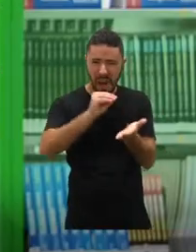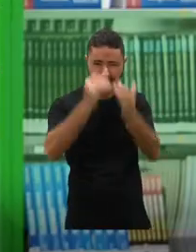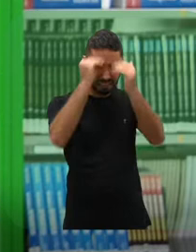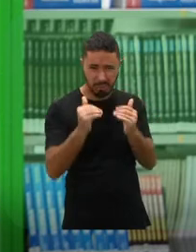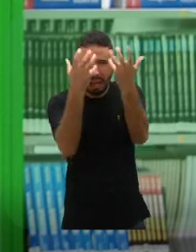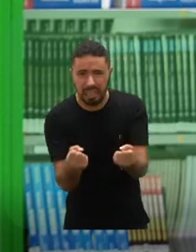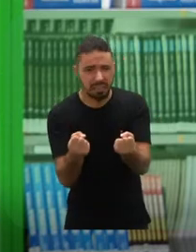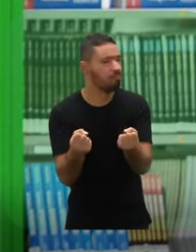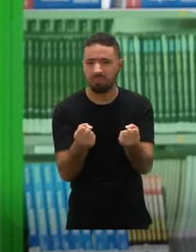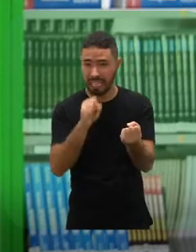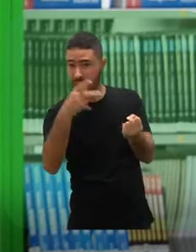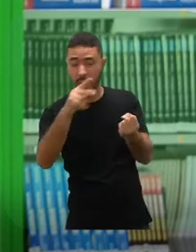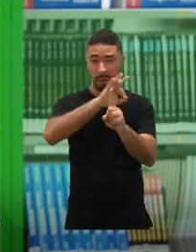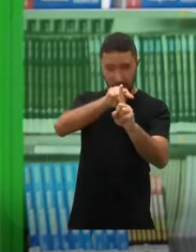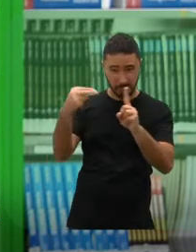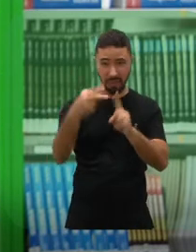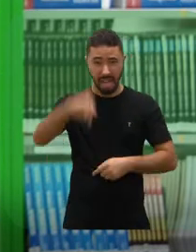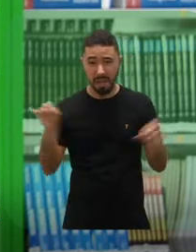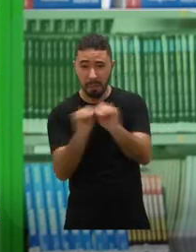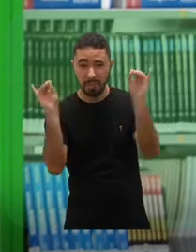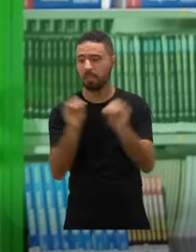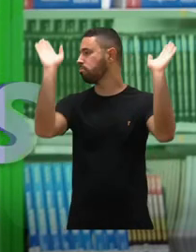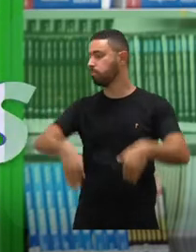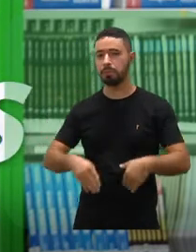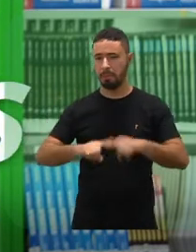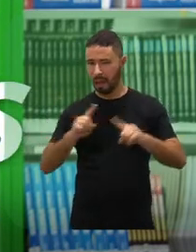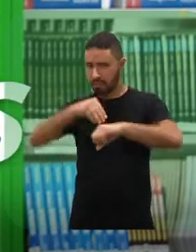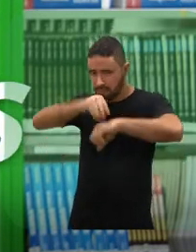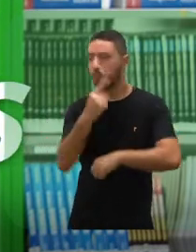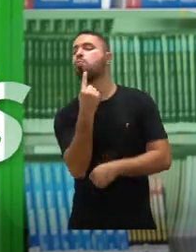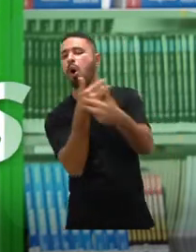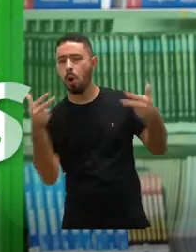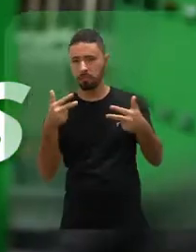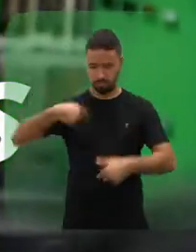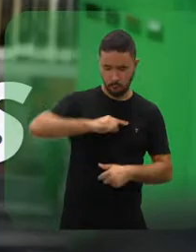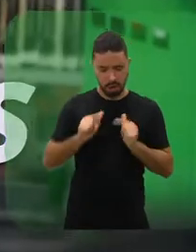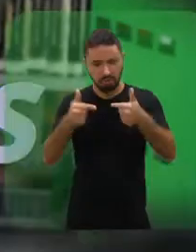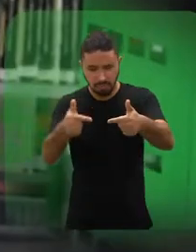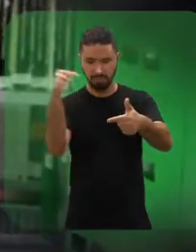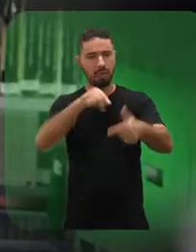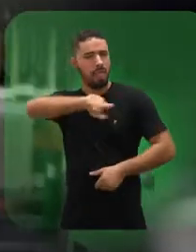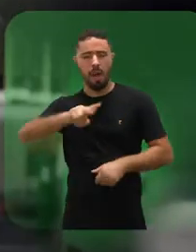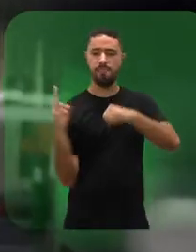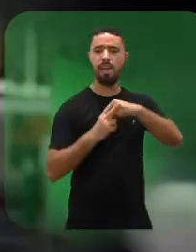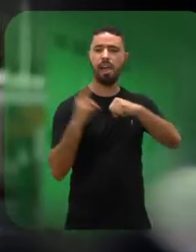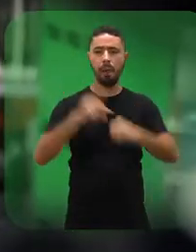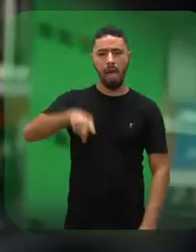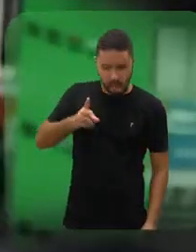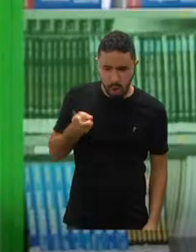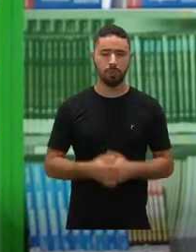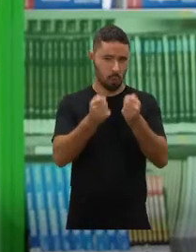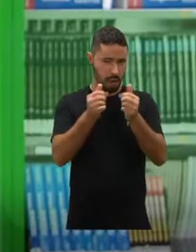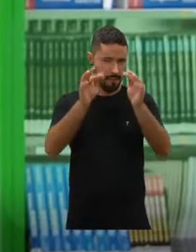do que merecemos. Tô nem aí se pra você é mimimi. Só te digo uma coisa, resistiremos. Resistir, pra gente, nem verbo é mais, é a nossa